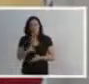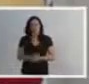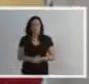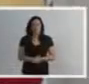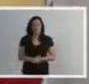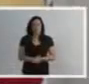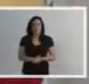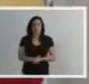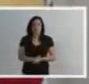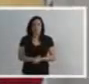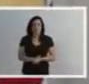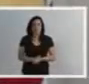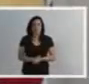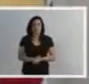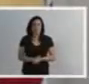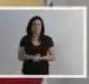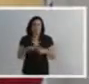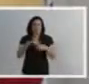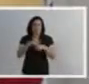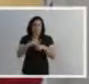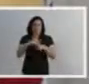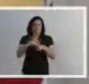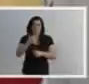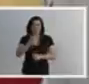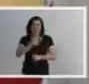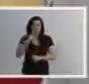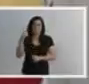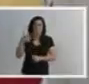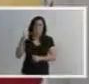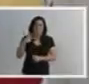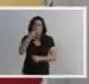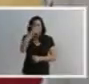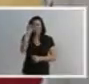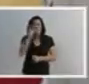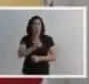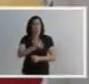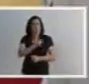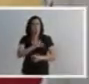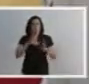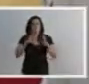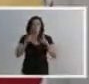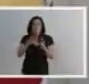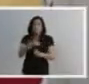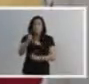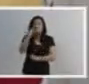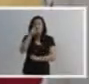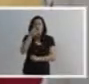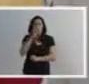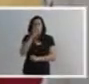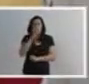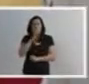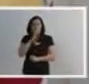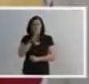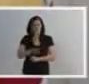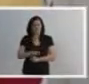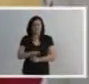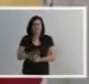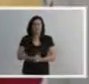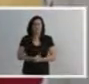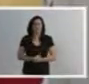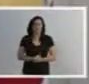meus queridos colegas vereadores as pessoas aqui presentes também a todos os que nos assistem muito boa tarde a todos